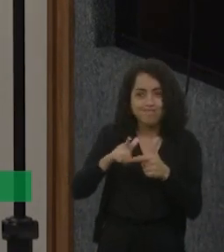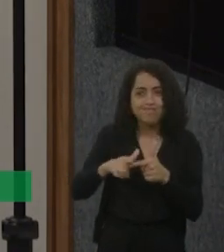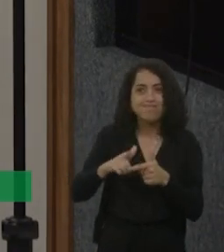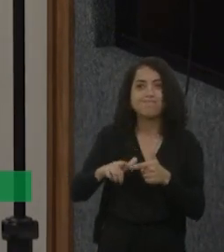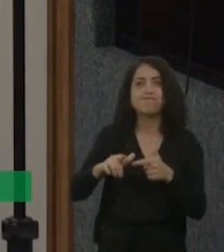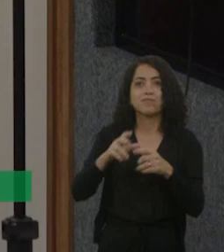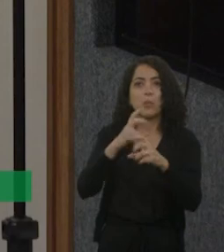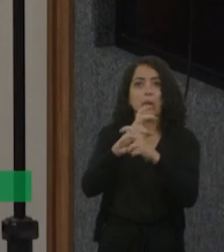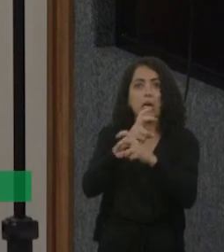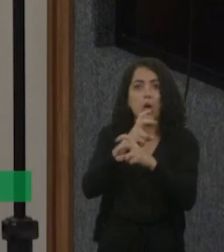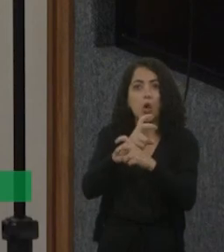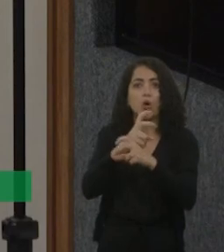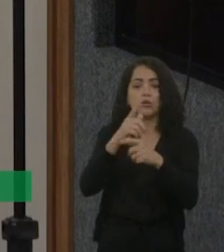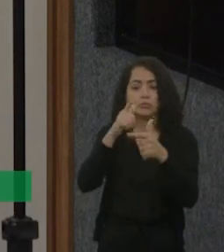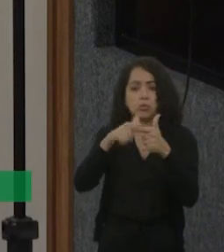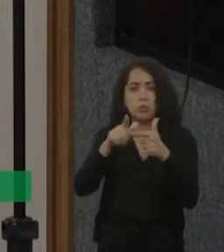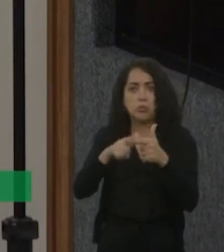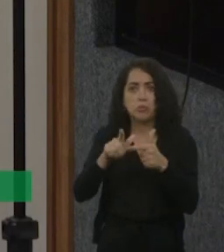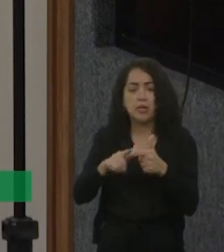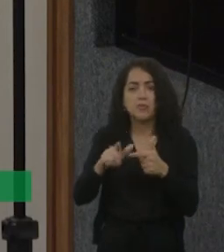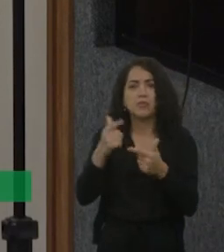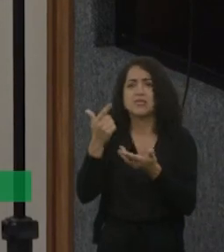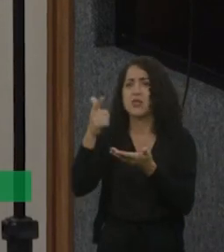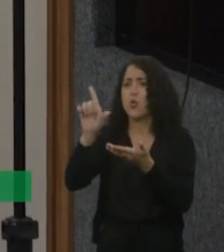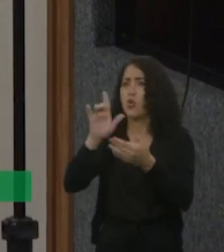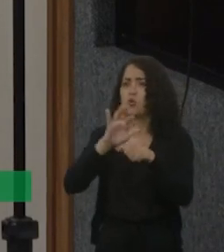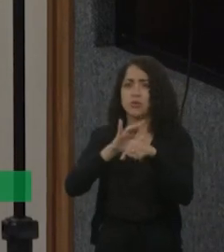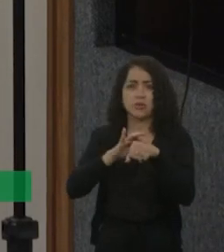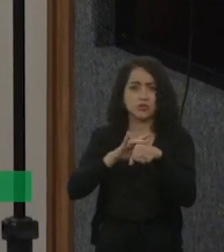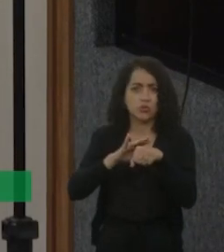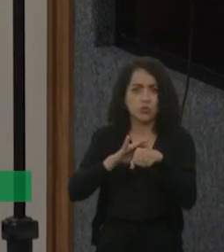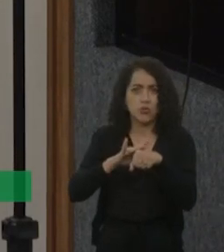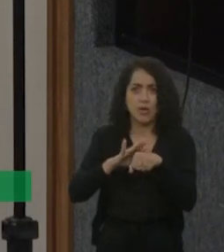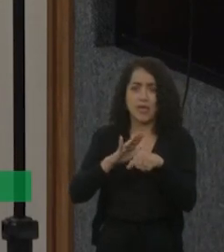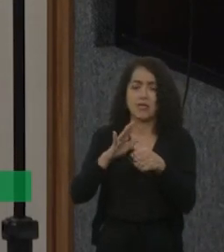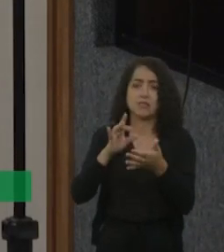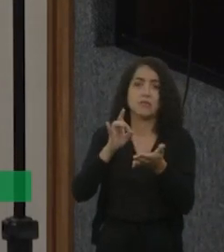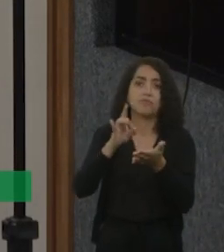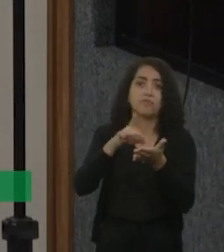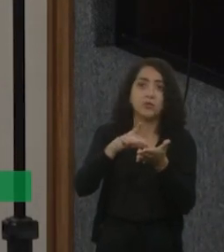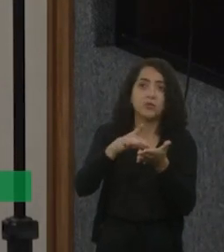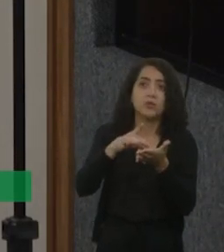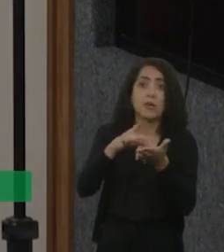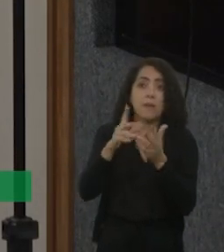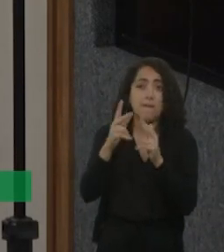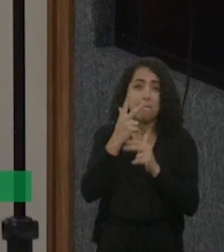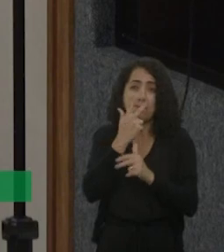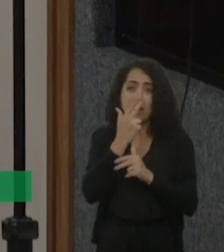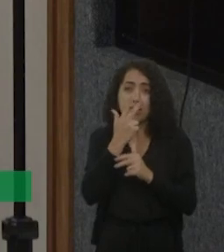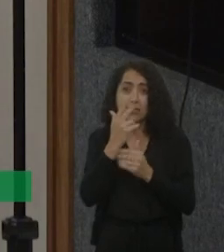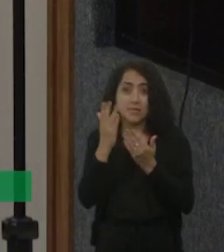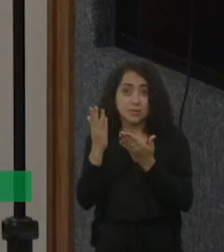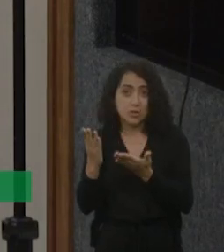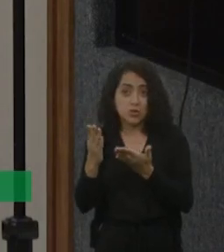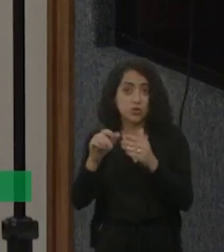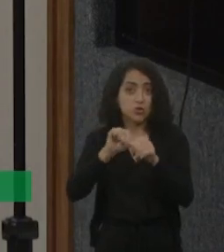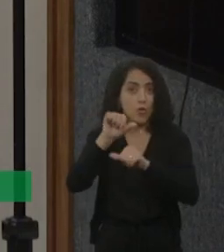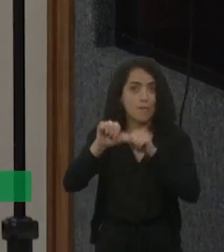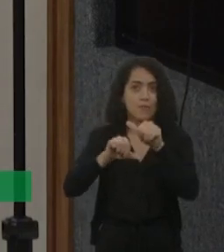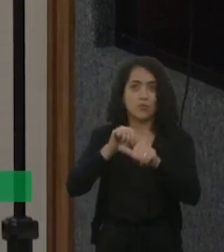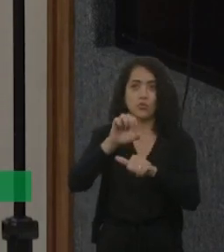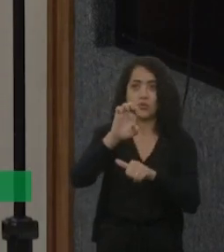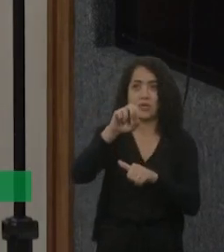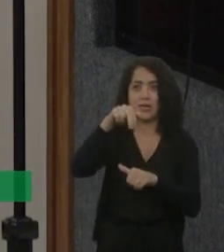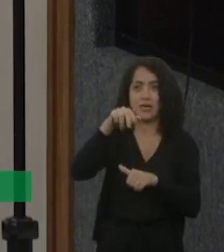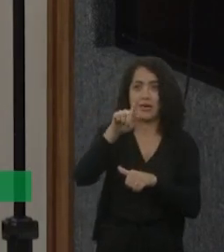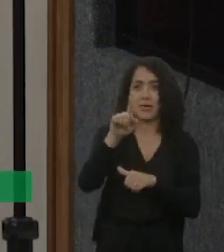óssea. Né? E, inclusive, existem outras doenças de depósito lisossomal parecidas com essa, só muda a enzima, que acontece o